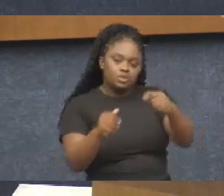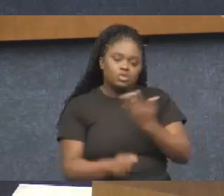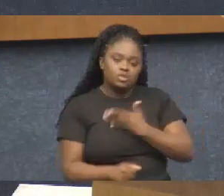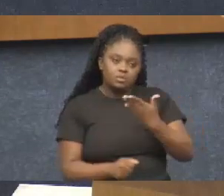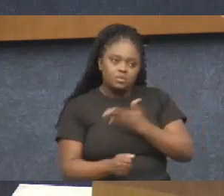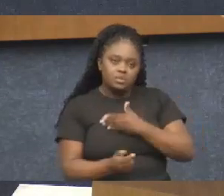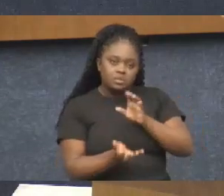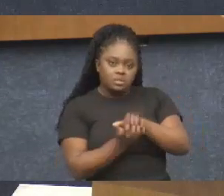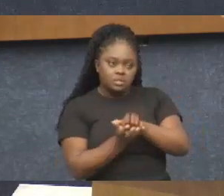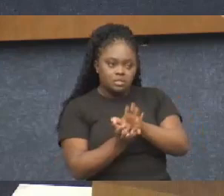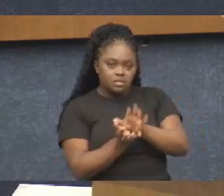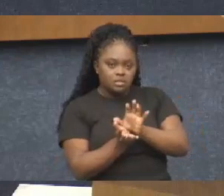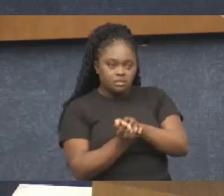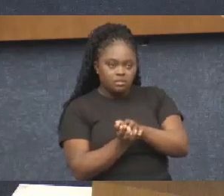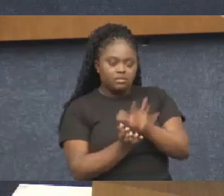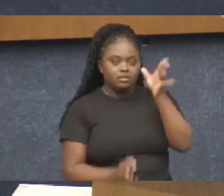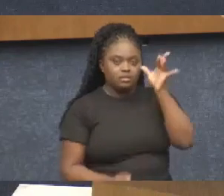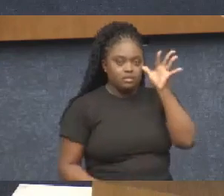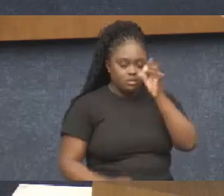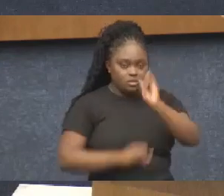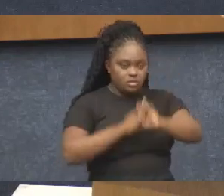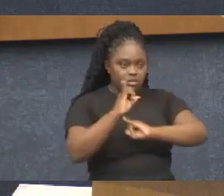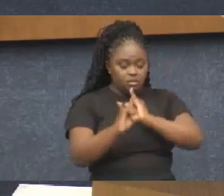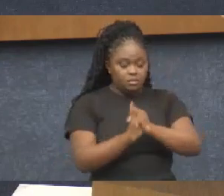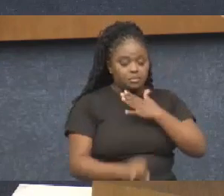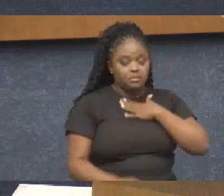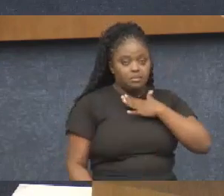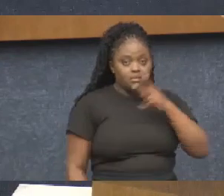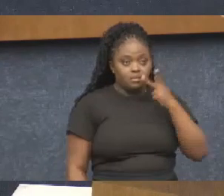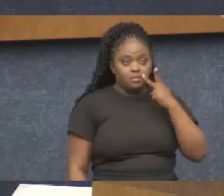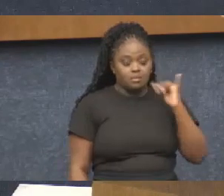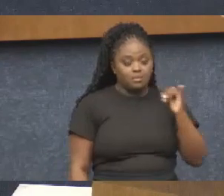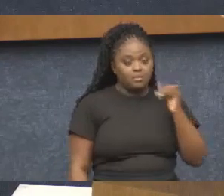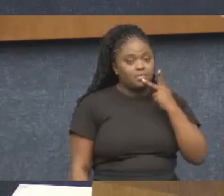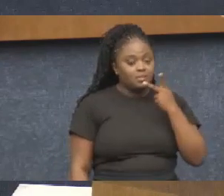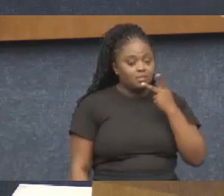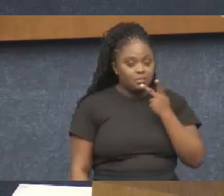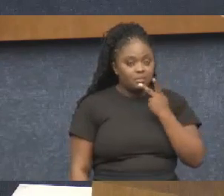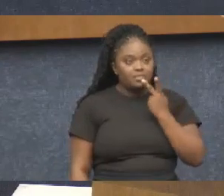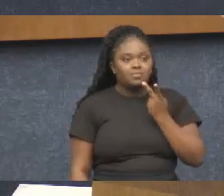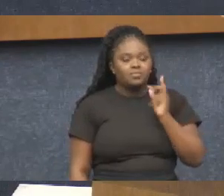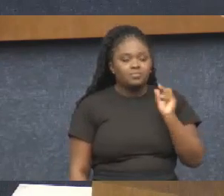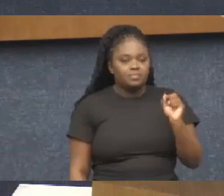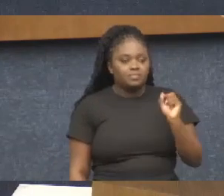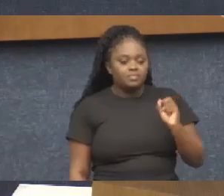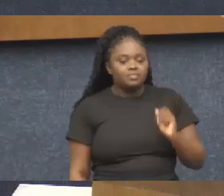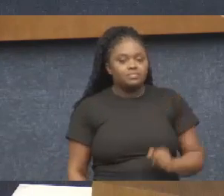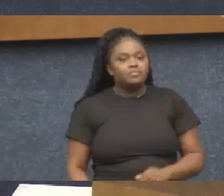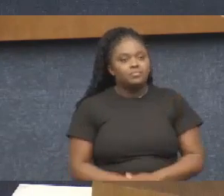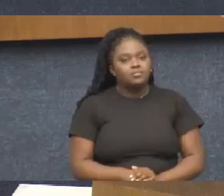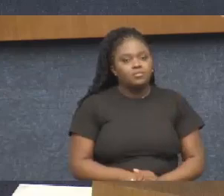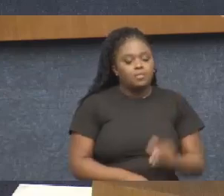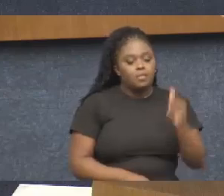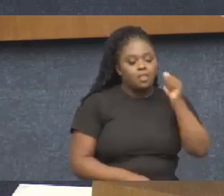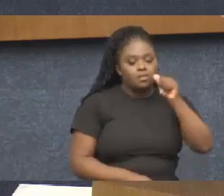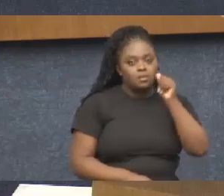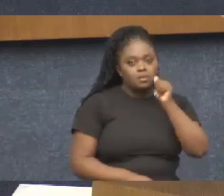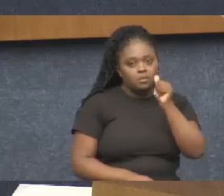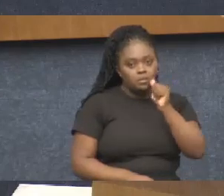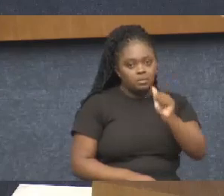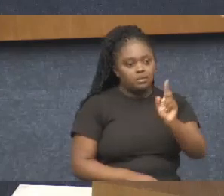devem estar assistindo pela internet, que meu pai dizia que, por trás de uma grande